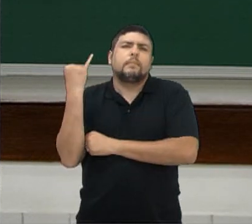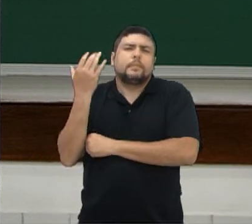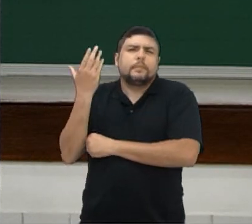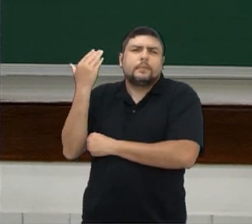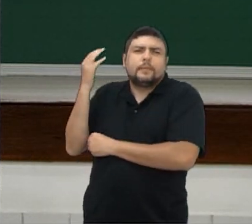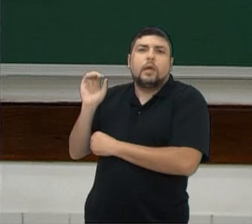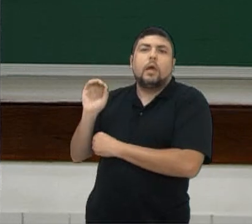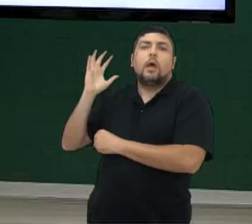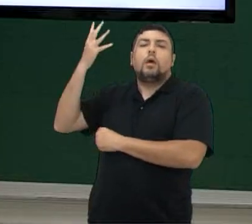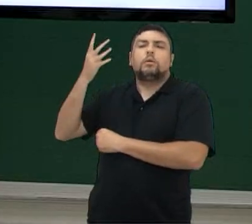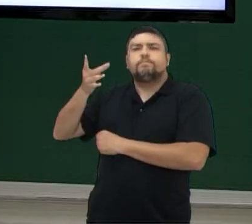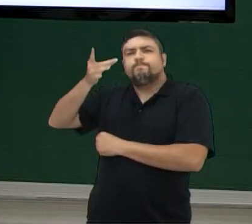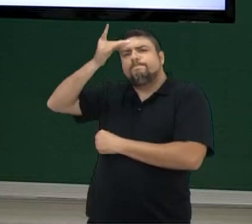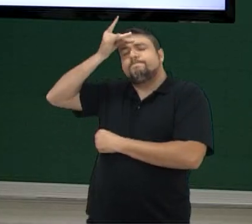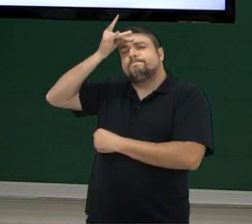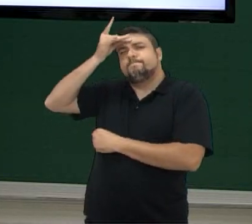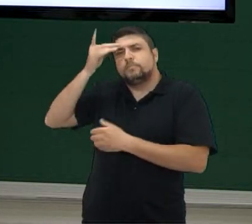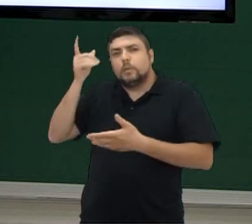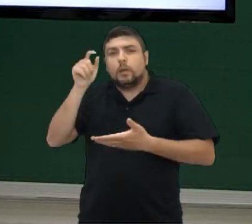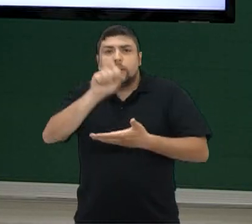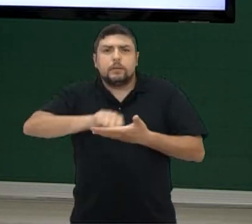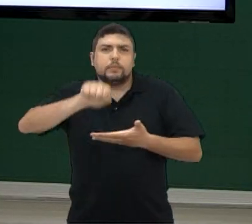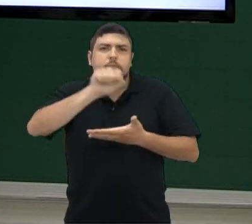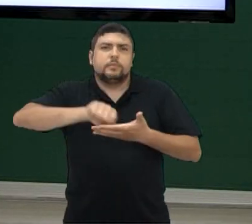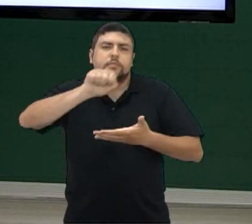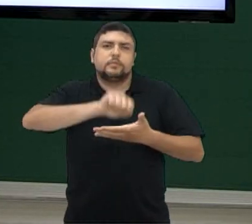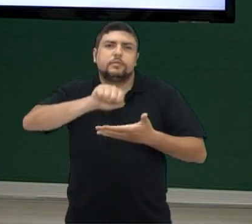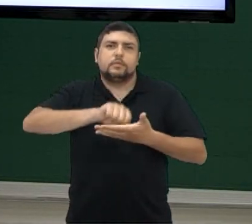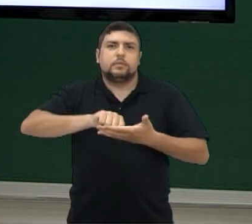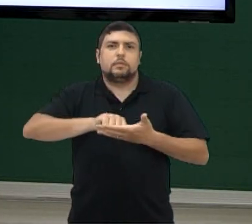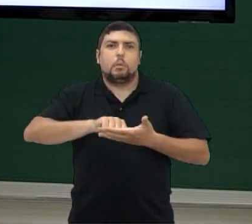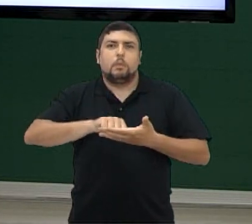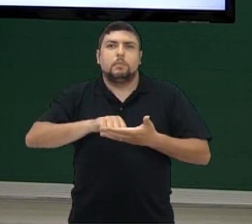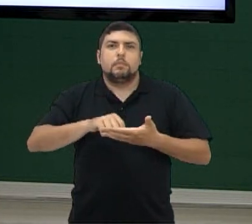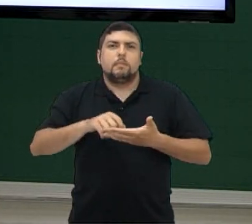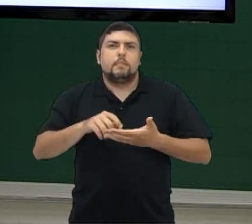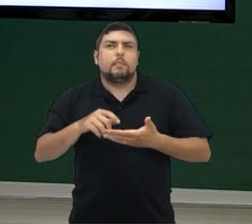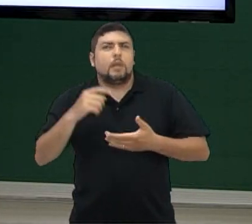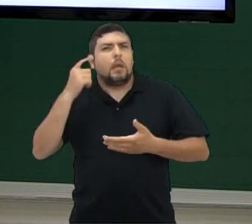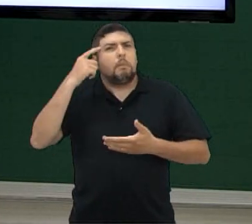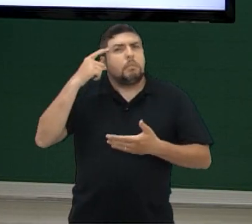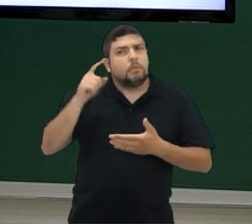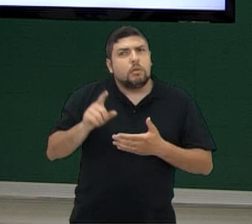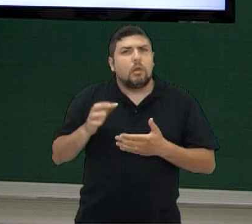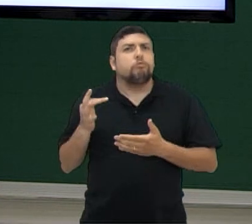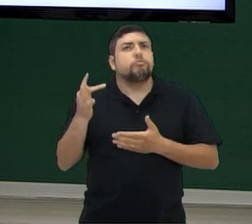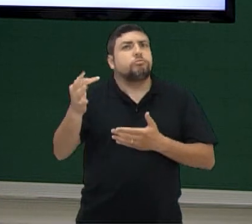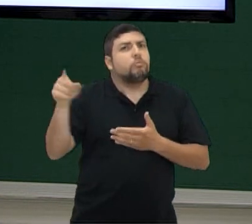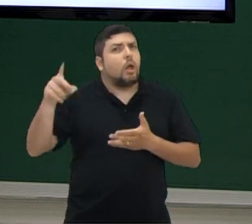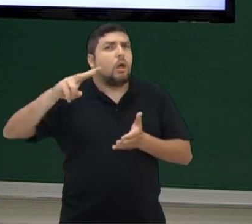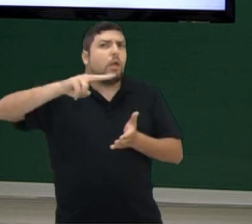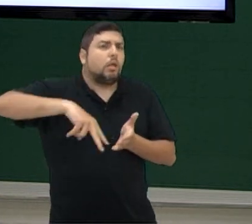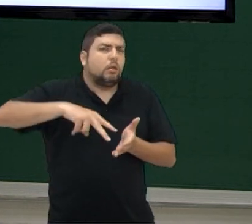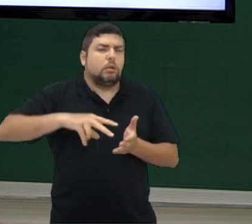tentar compreender melhor, e às vezes não tem a intenção de que alguém leia, então não é dirigido para ninguém, né? Não existe